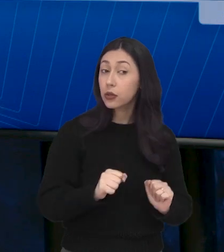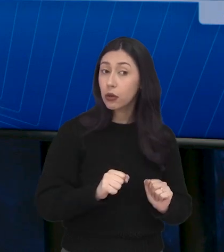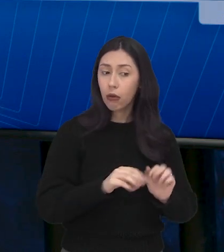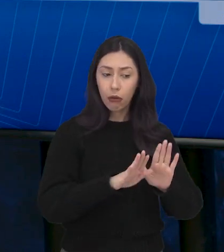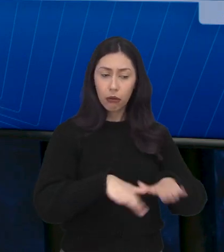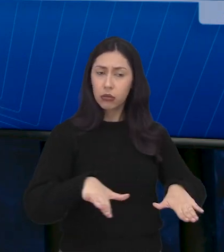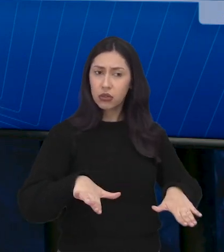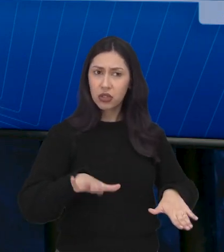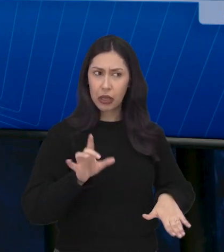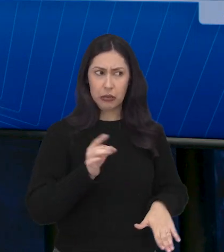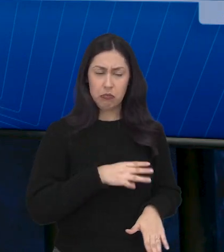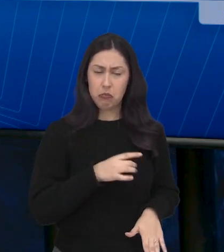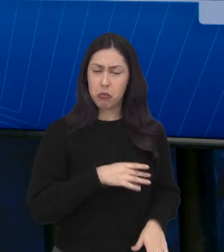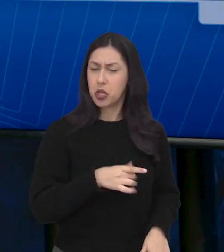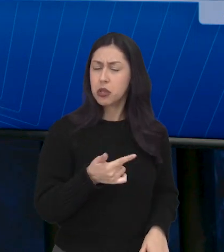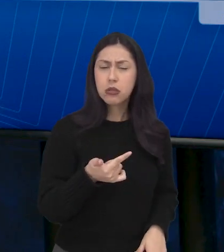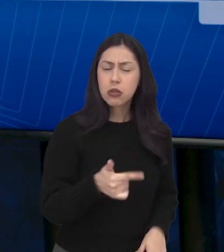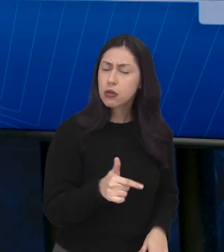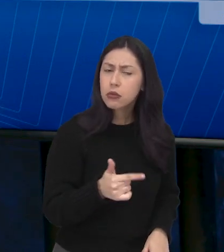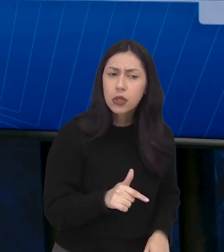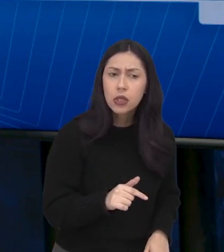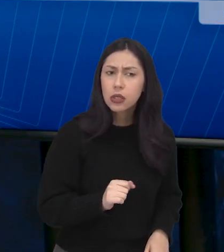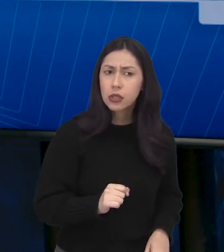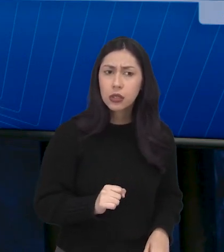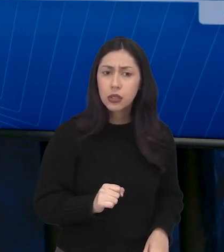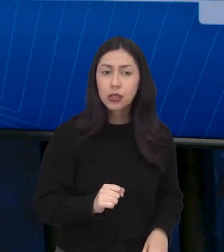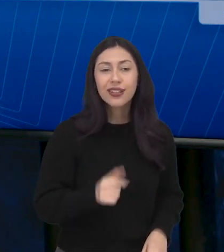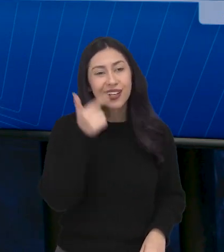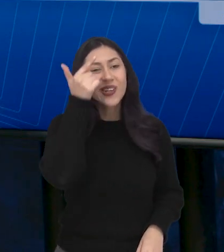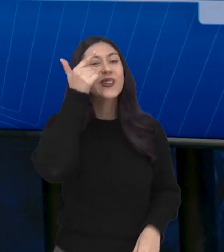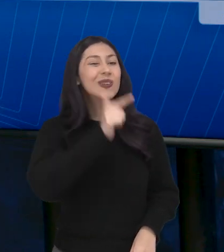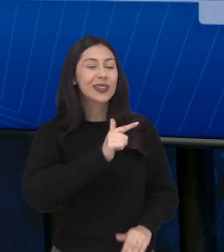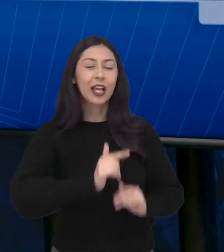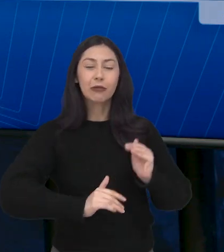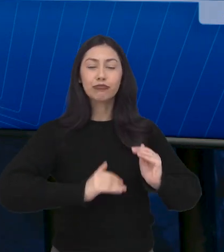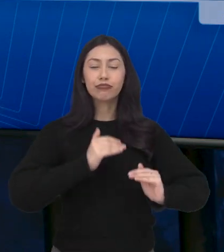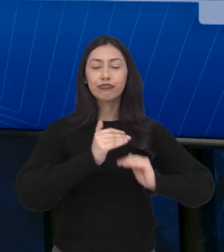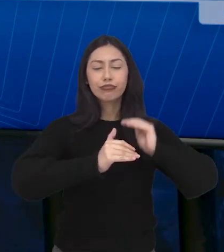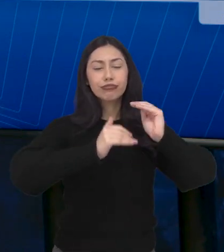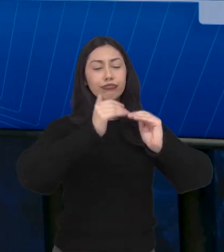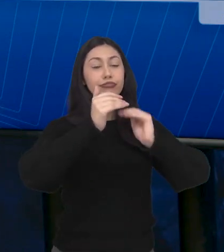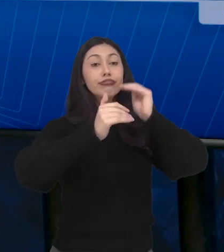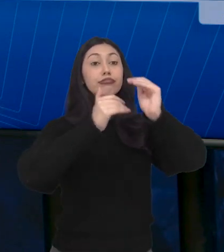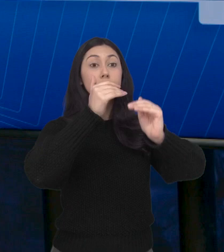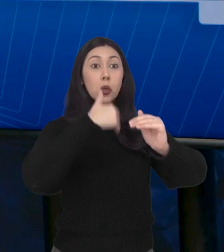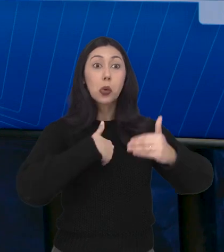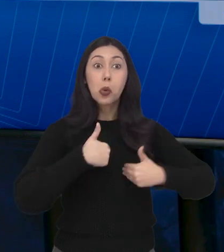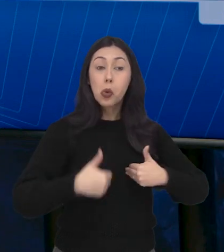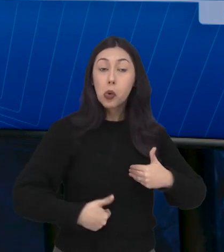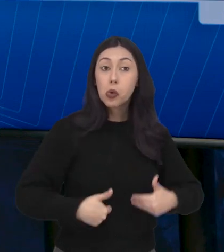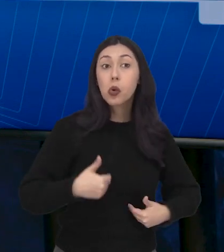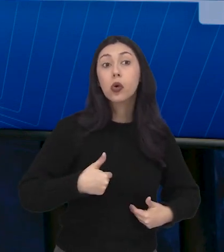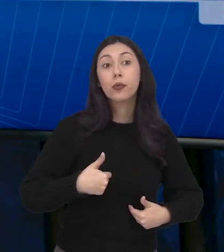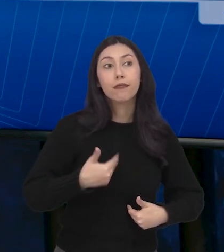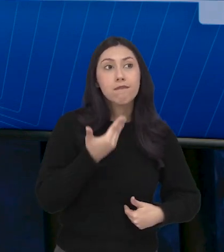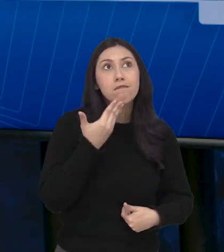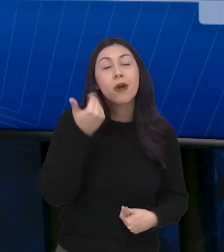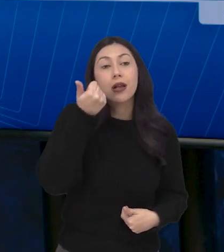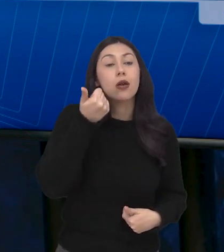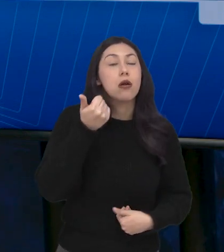criança não tem medo desse adulto, daquilo que ela vai receber, ela consegue se desenvolver fisiologicamente